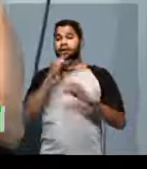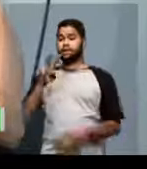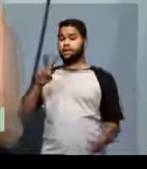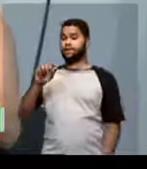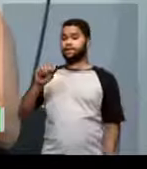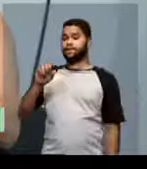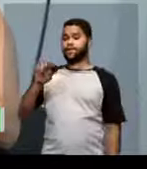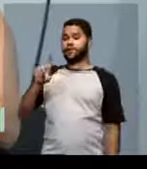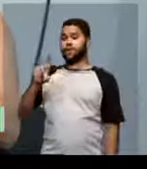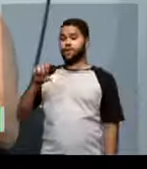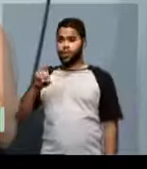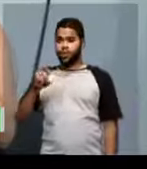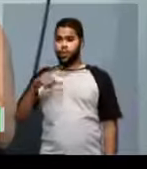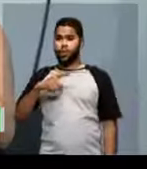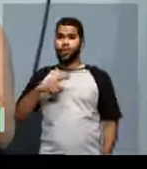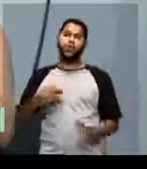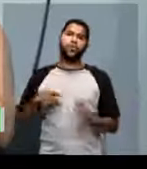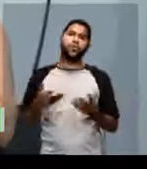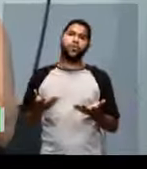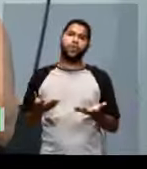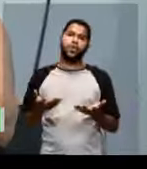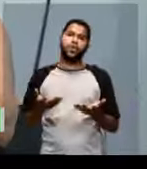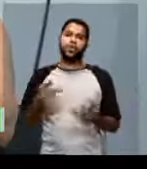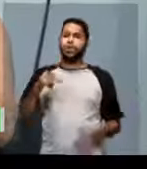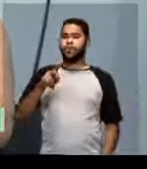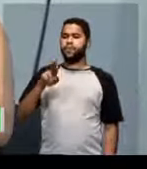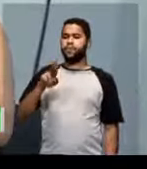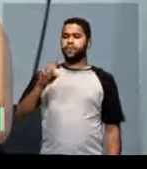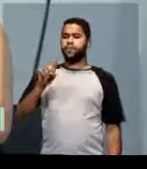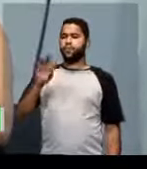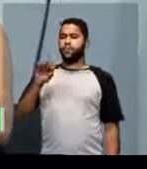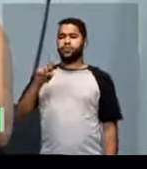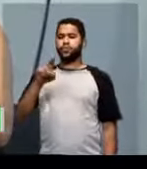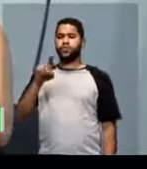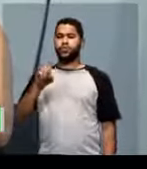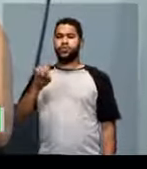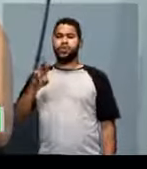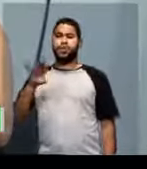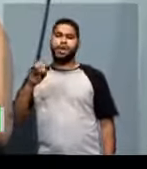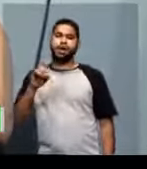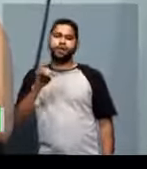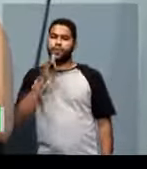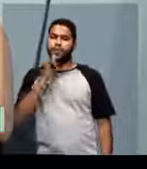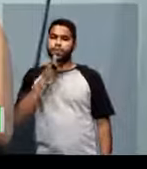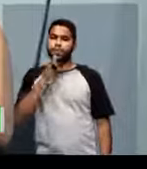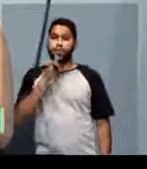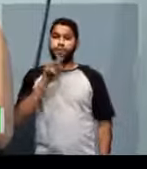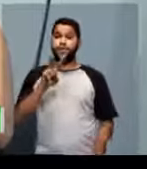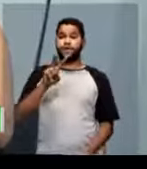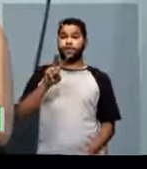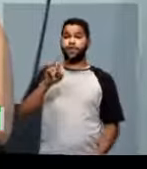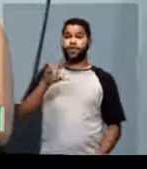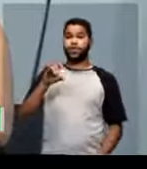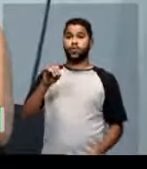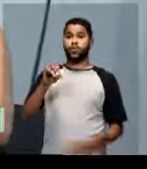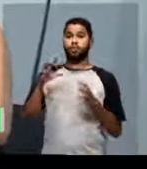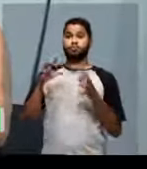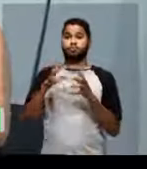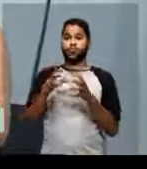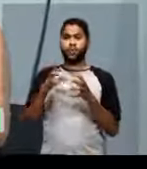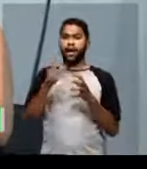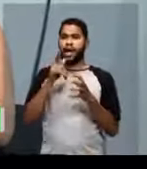por exemplo, célula de protozoário, né? O protozoário, por exemplo, tem vacúolo contrátil, que vai entrar